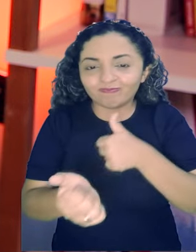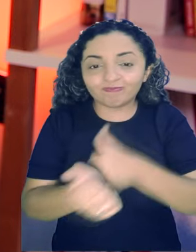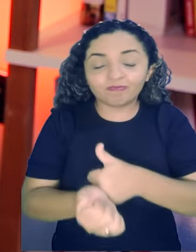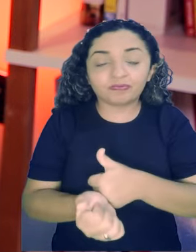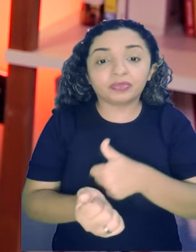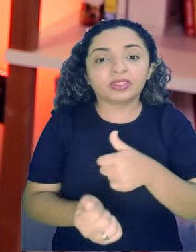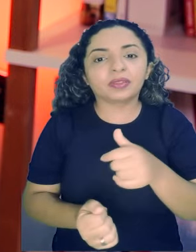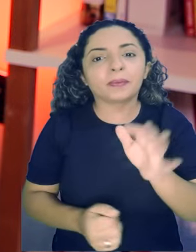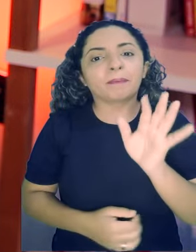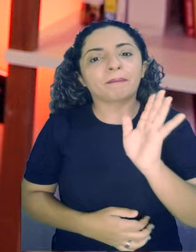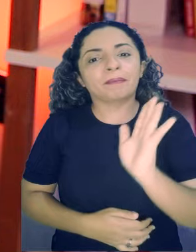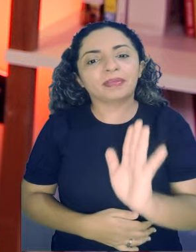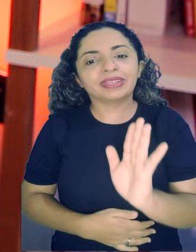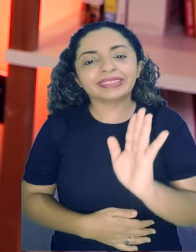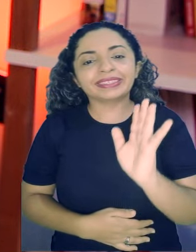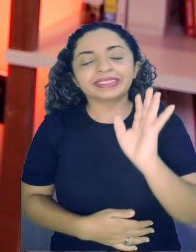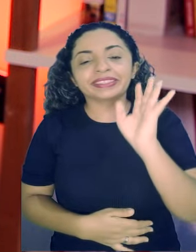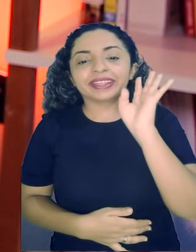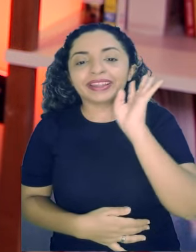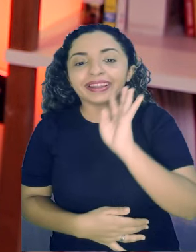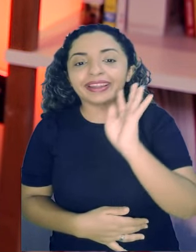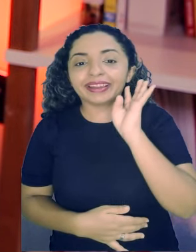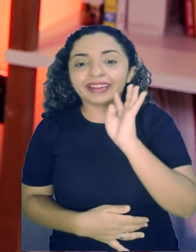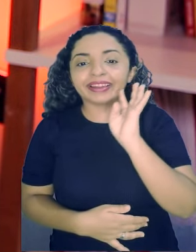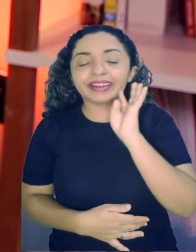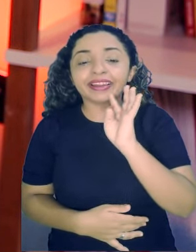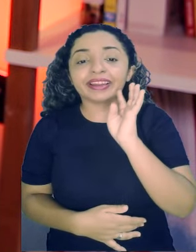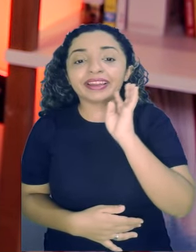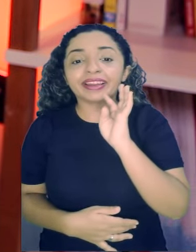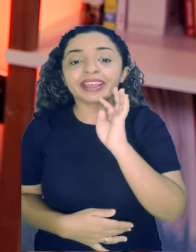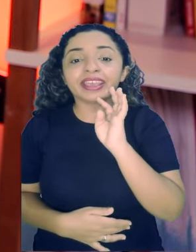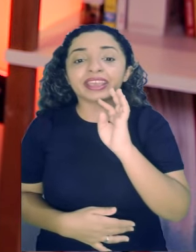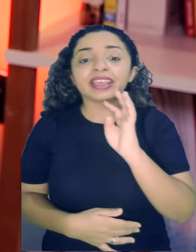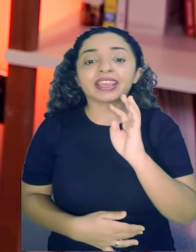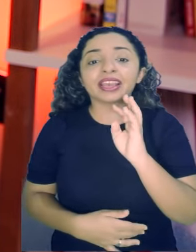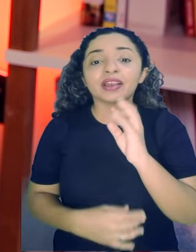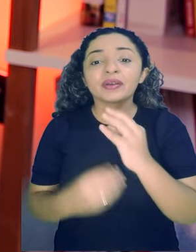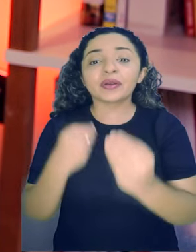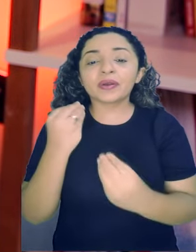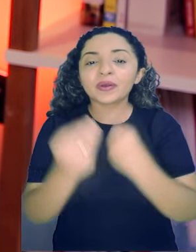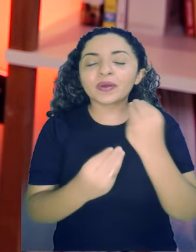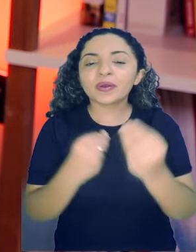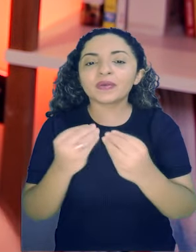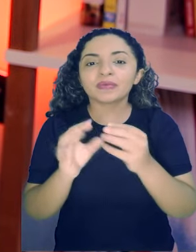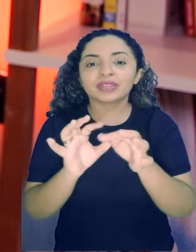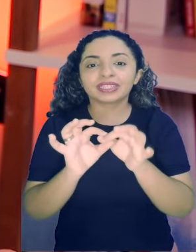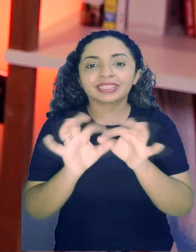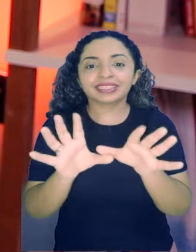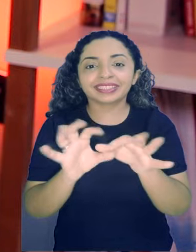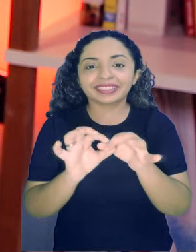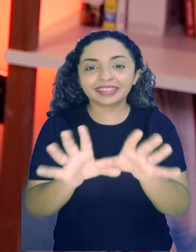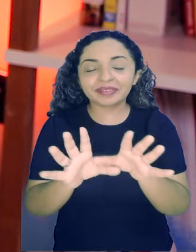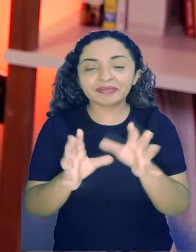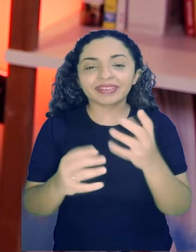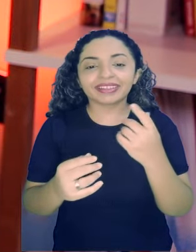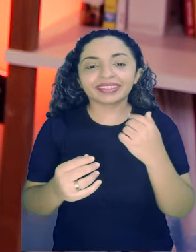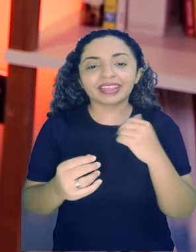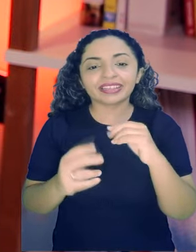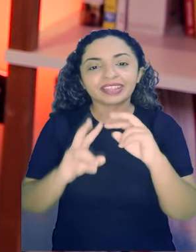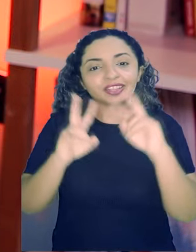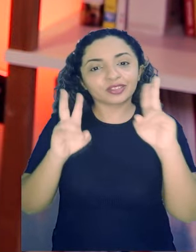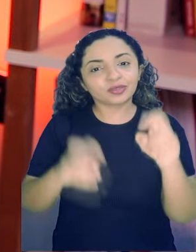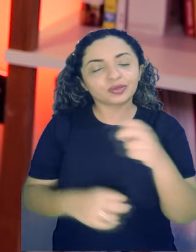acompanhar. Mas é legal, é muito legal como ele coloca a questão das liberdades dentro da